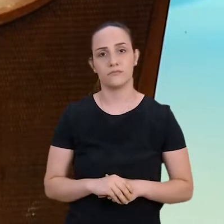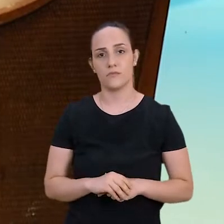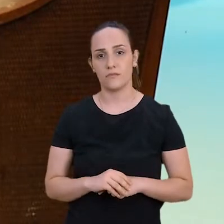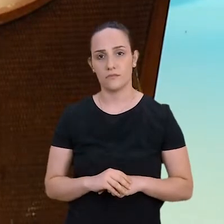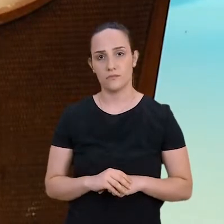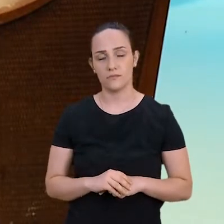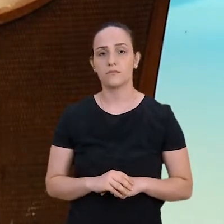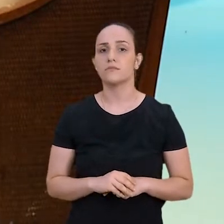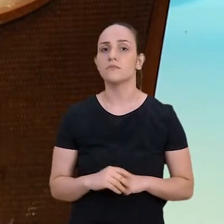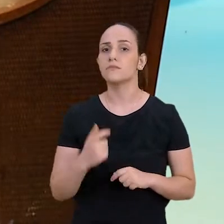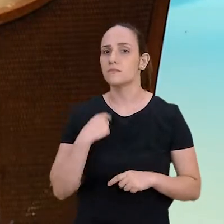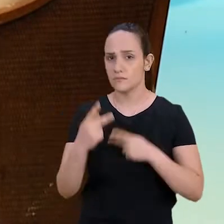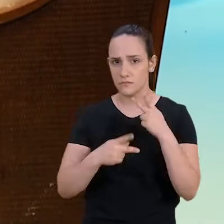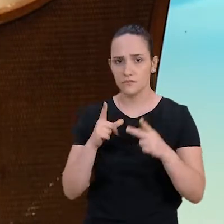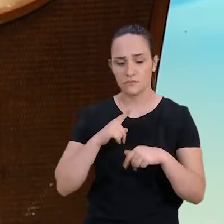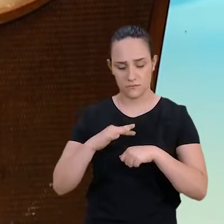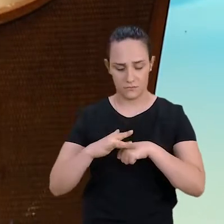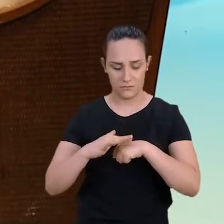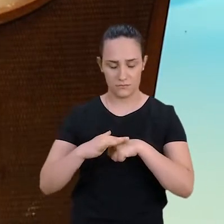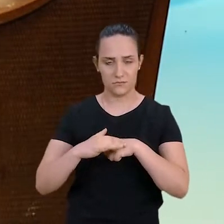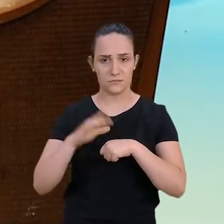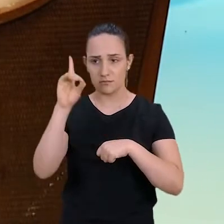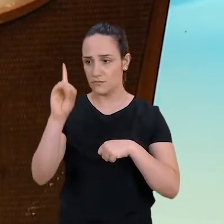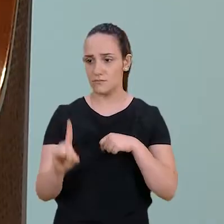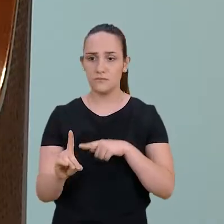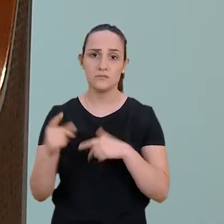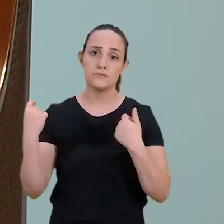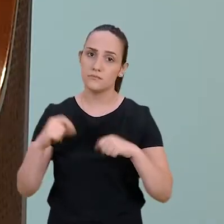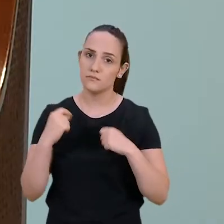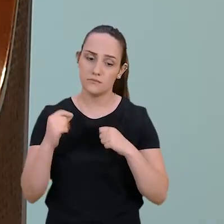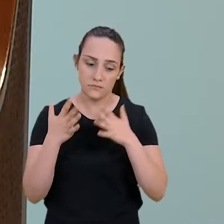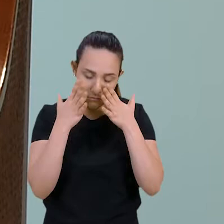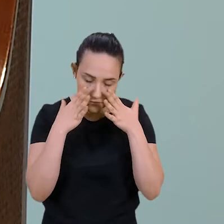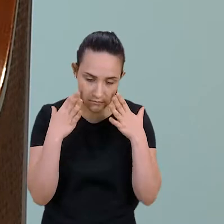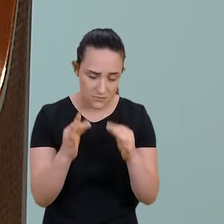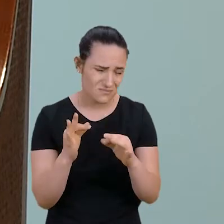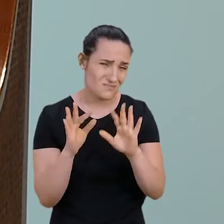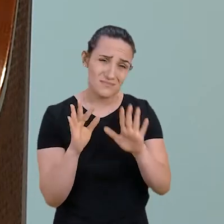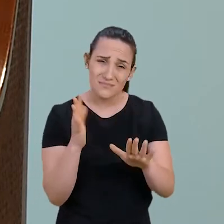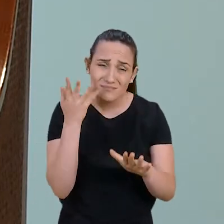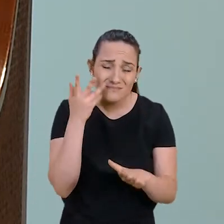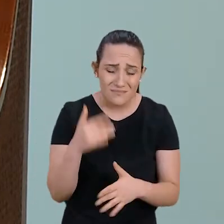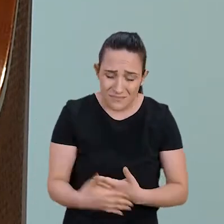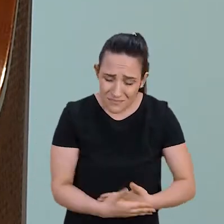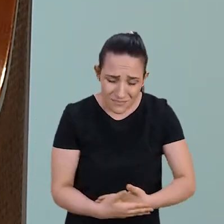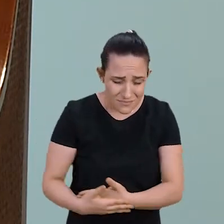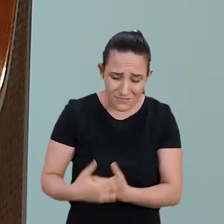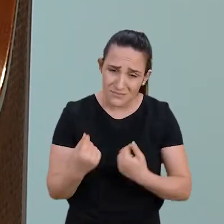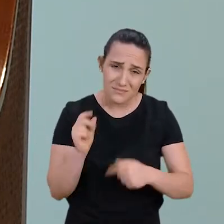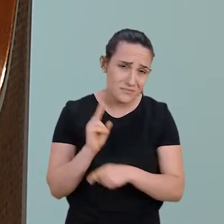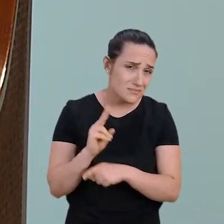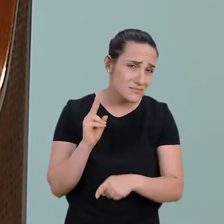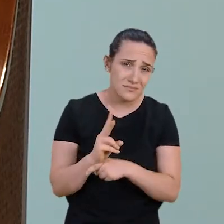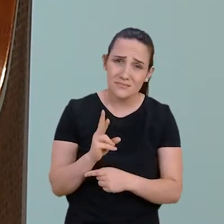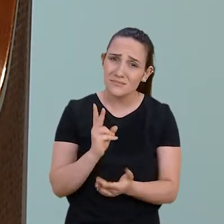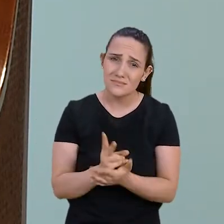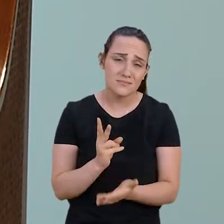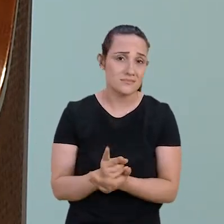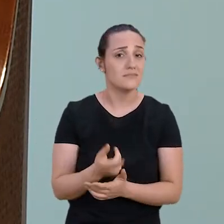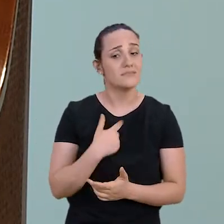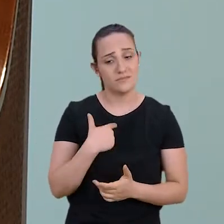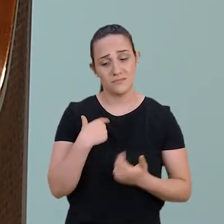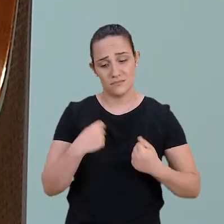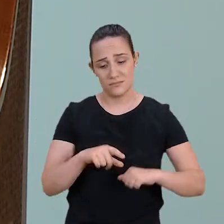Como eu falei, essas patologias, essas deficiências, elas requerem, principalmente quando eles são pequenos, que você seja cuidadora diuturna. Isso requer escolhas. Foi o que eu